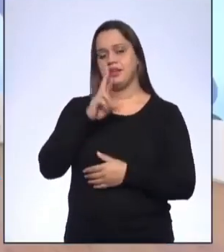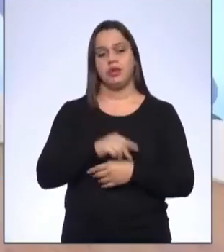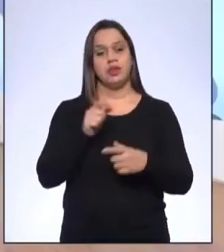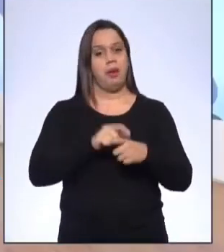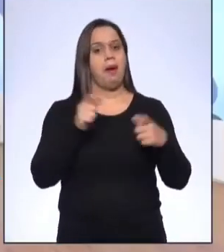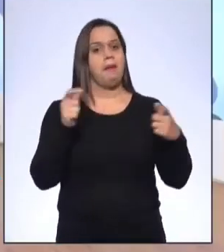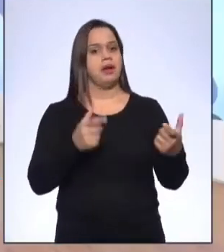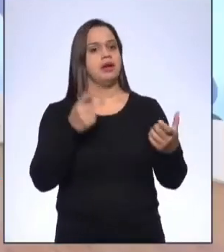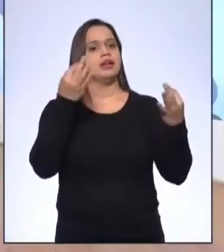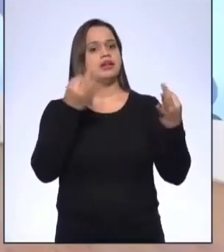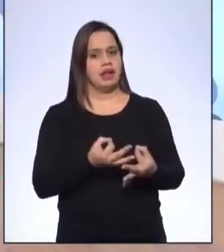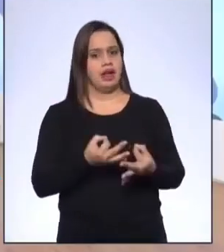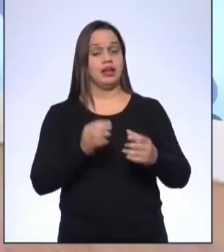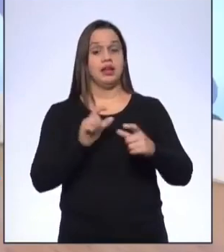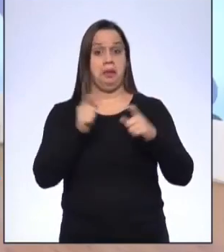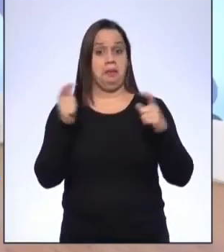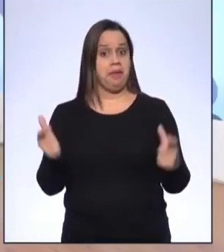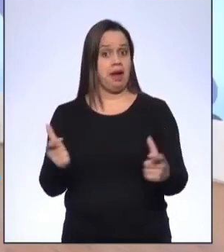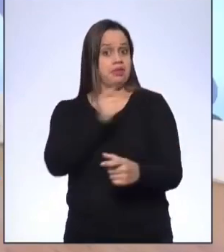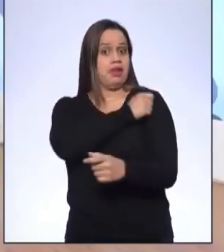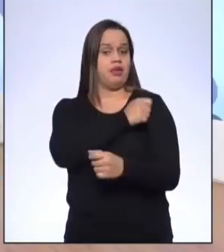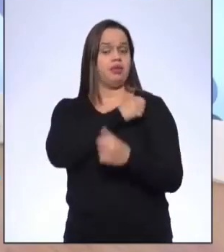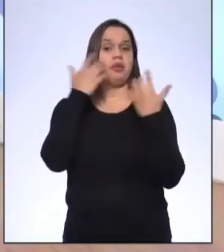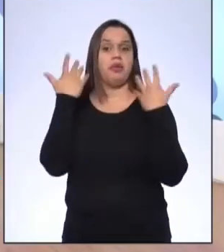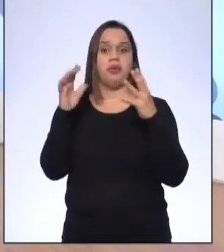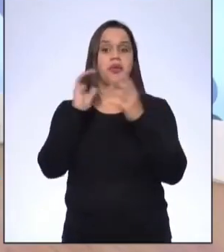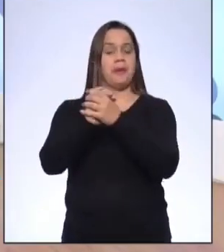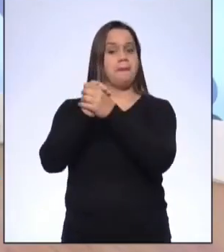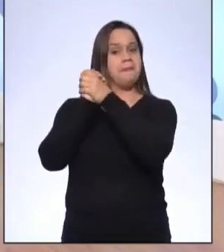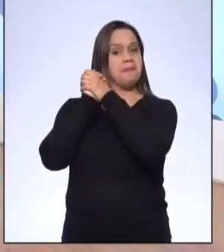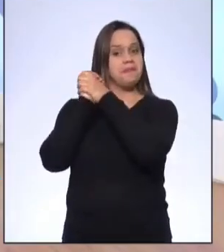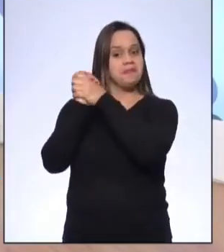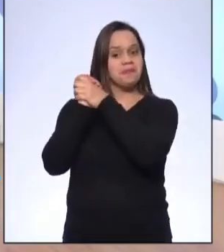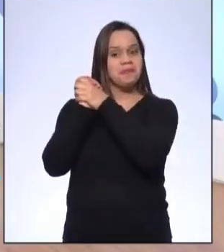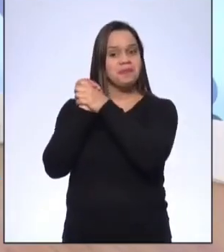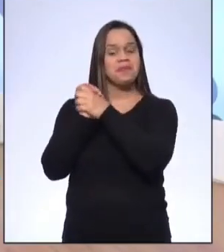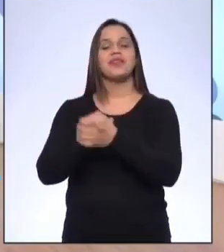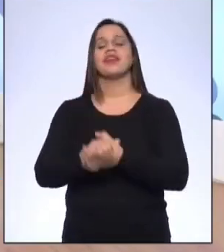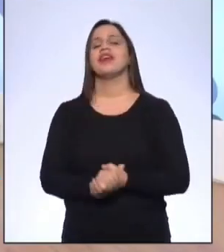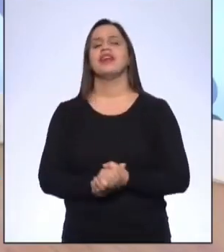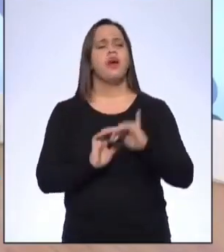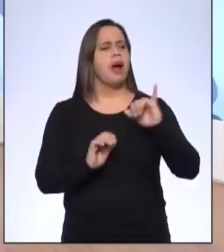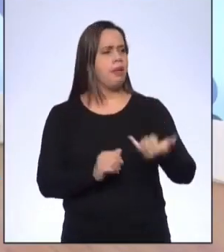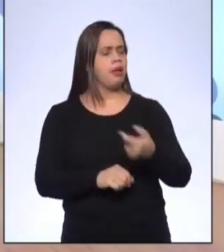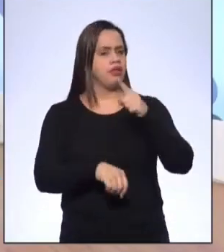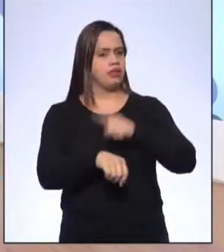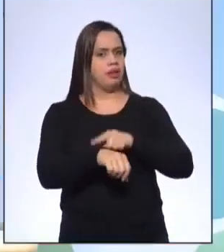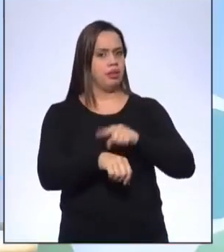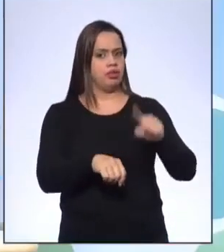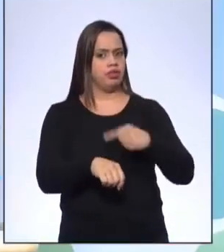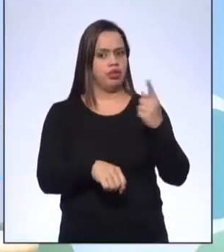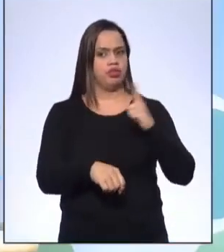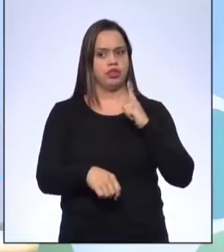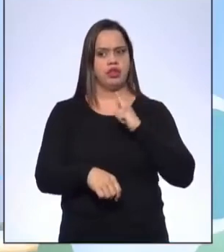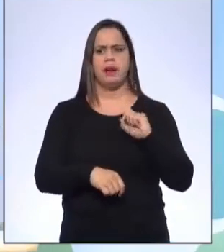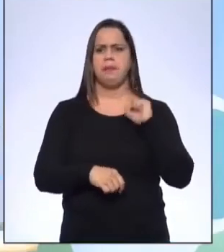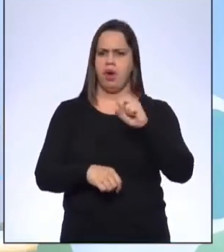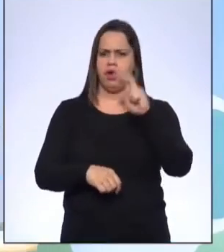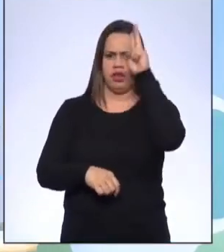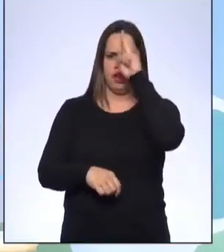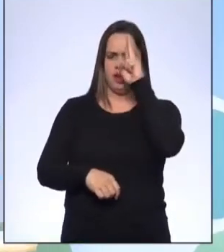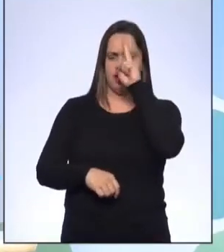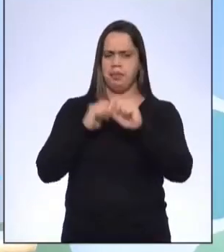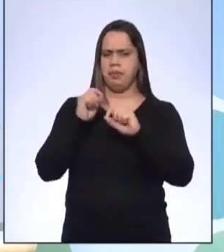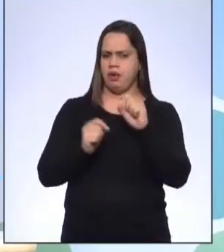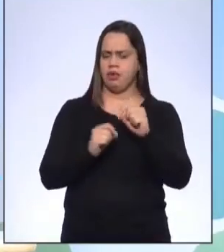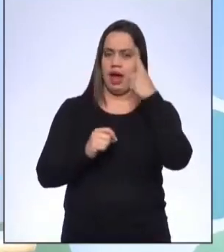e a maioria está de parabéns. Ô, Osmar, aproveitando esse tempo que a gente tem, a gente pode relembrar, então,